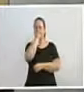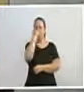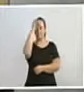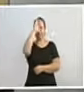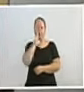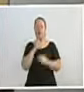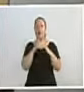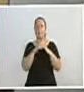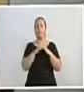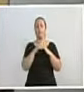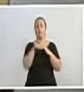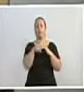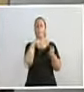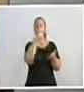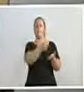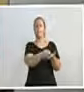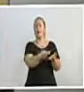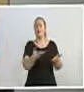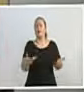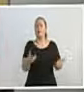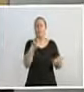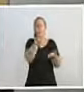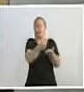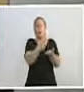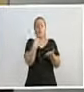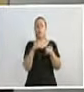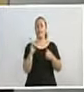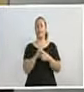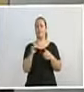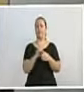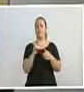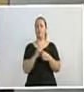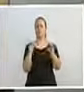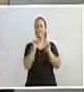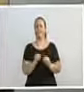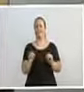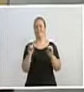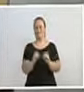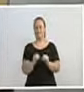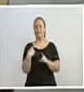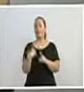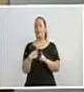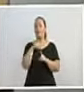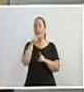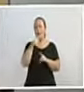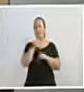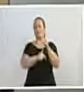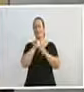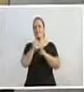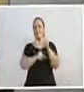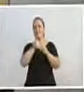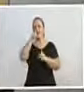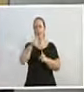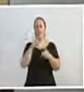daquele loteamento estão pagando, né? Estão pagando, tem que ter um atendimento de boa qualidade, porque é uma prestação de serviço, e que também